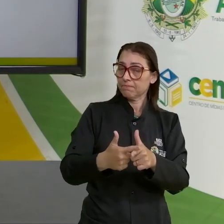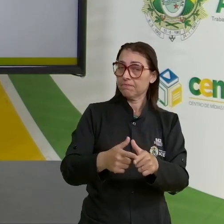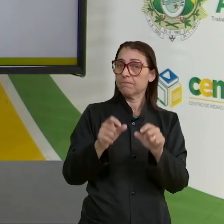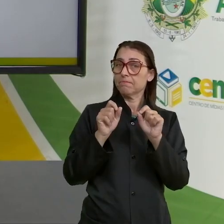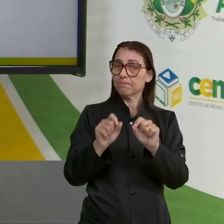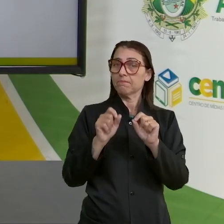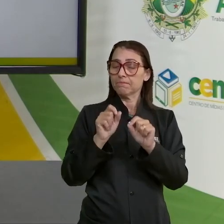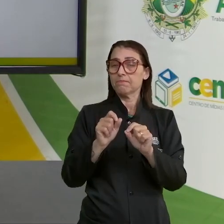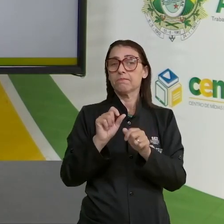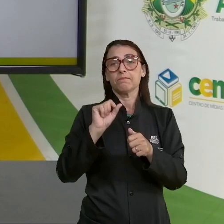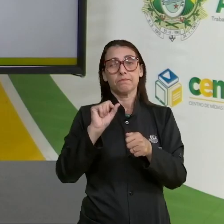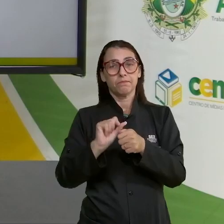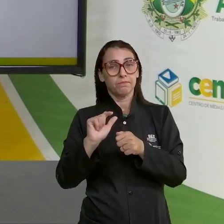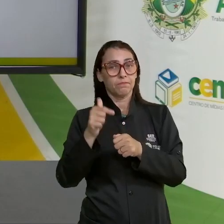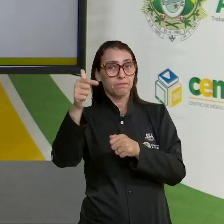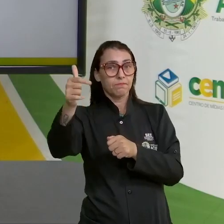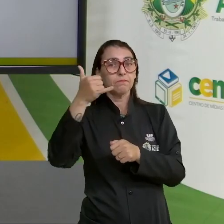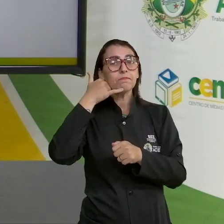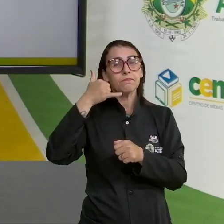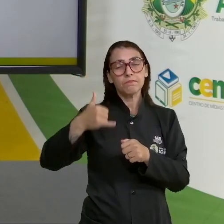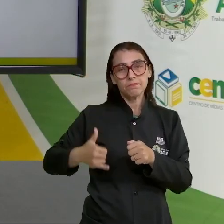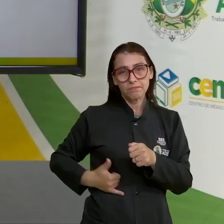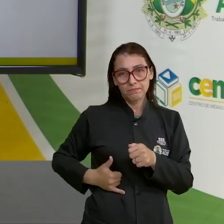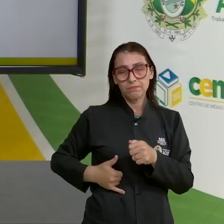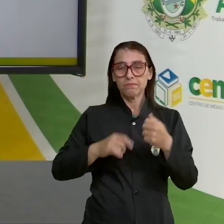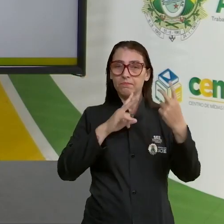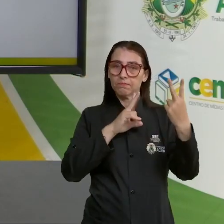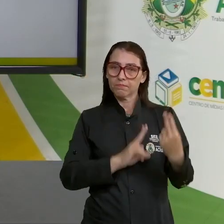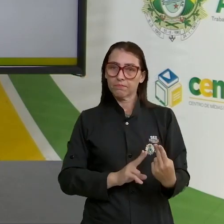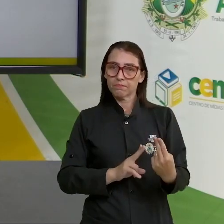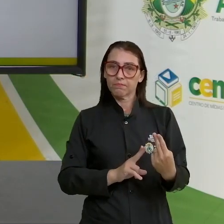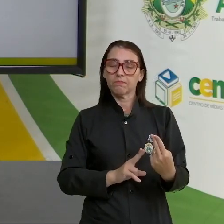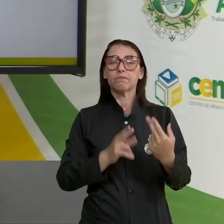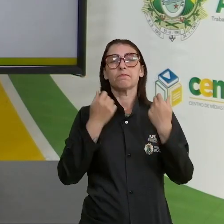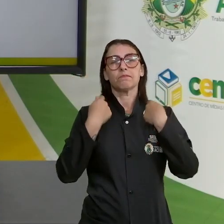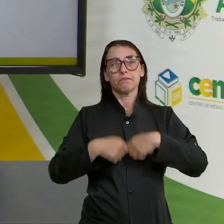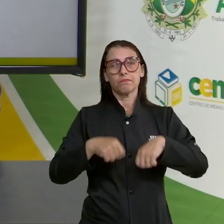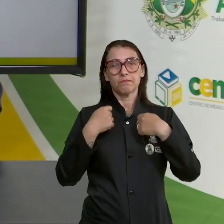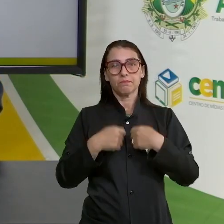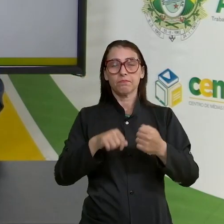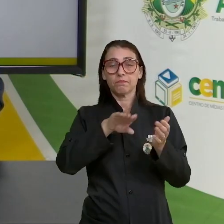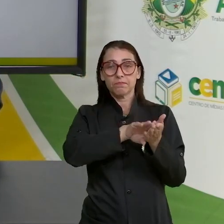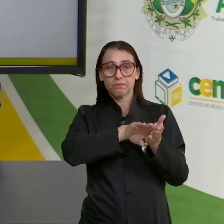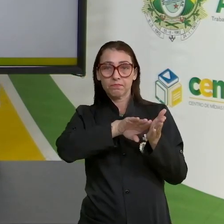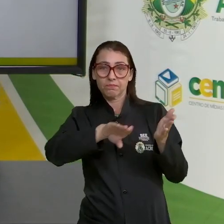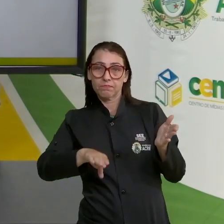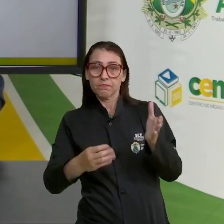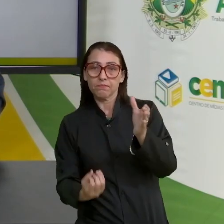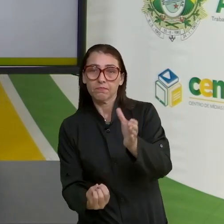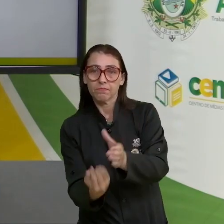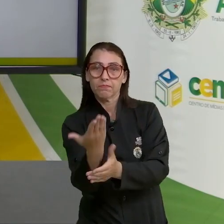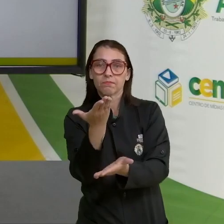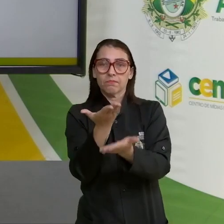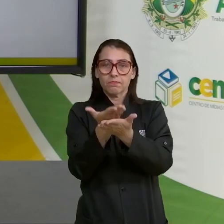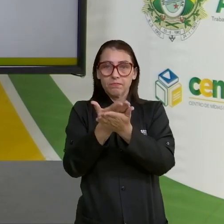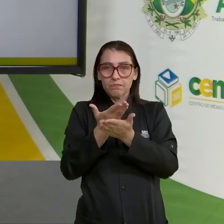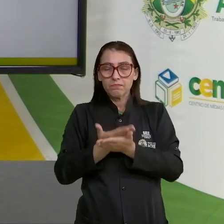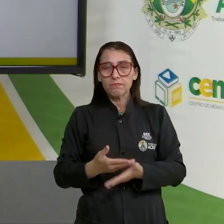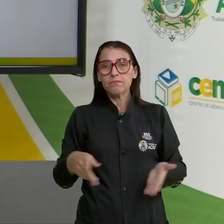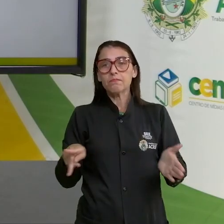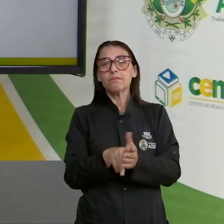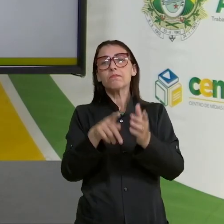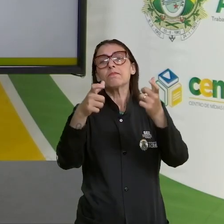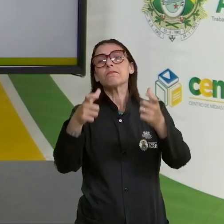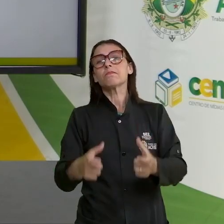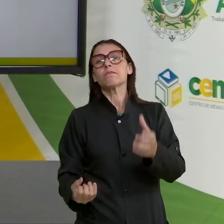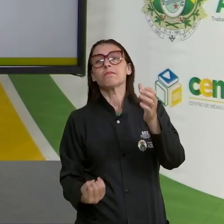que, para se fabricar outros celulares como esse, vai ser necessário retirar a matéria-prima que vem da onde? Que vem